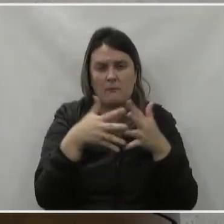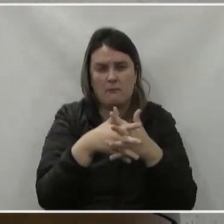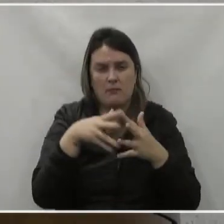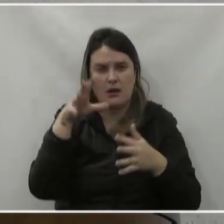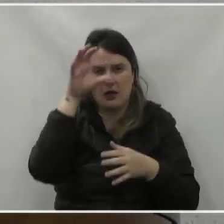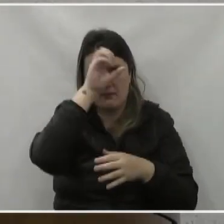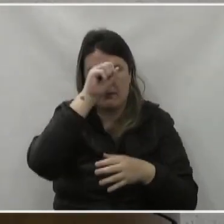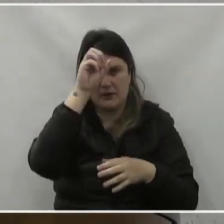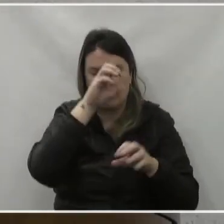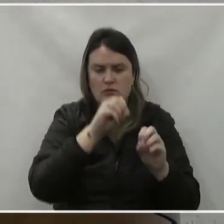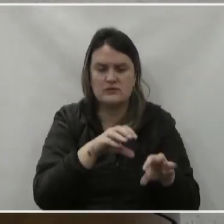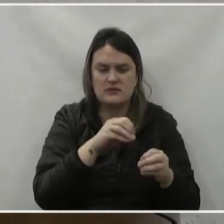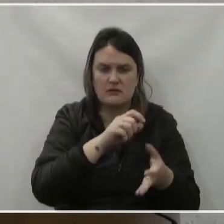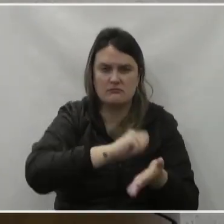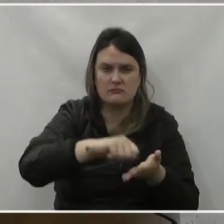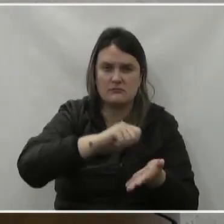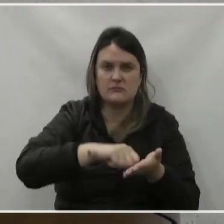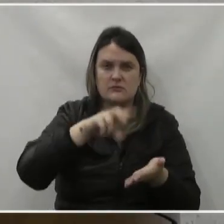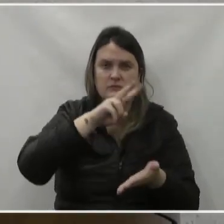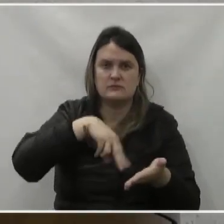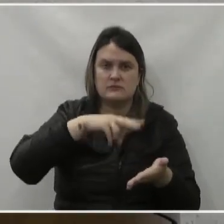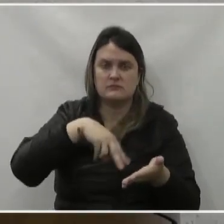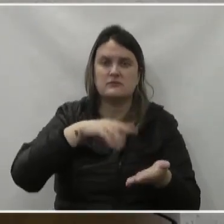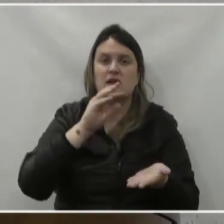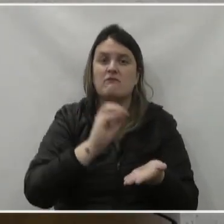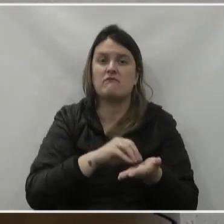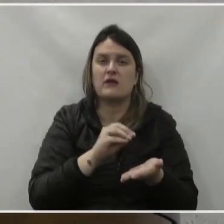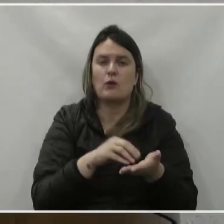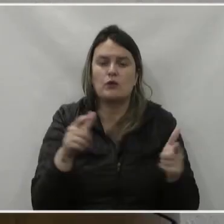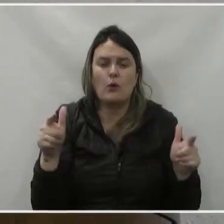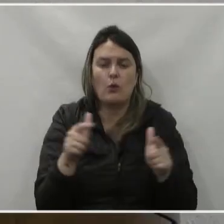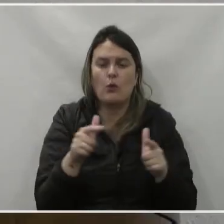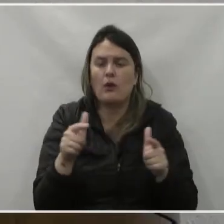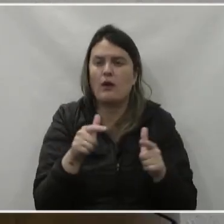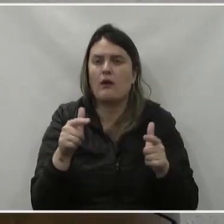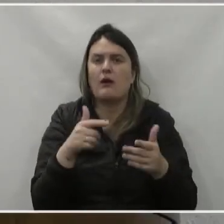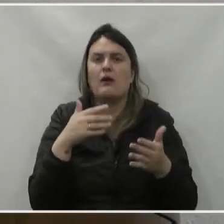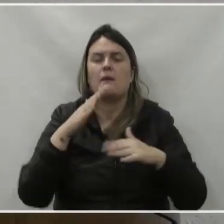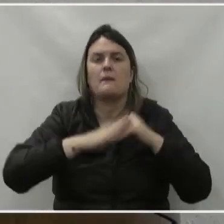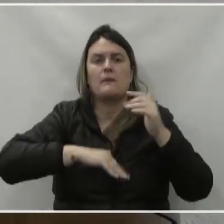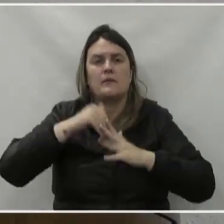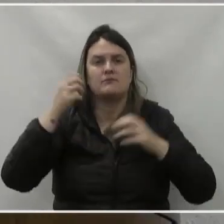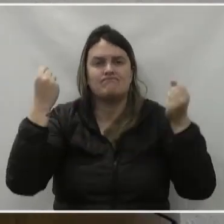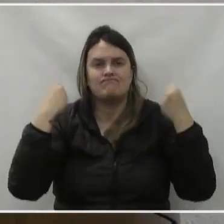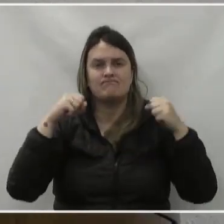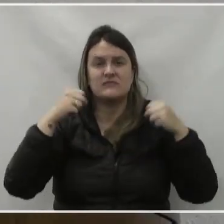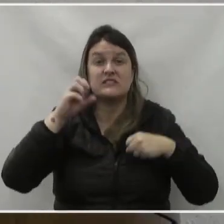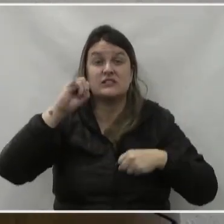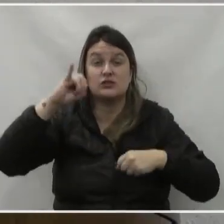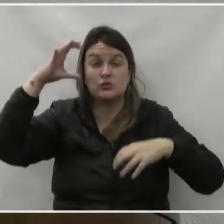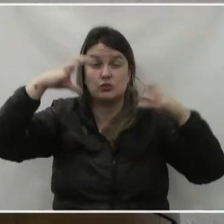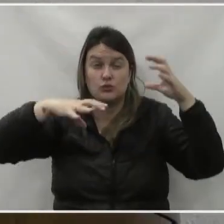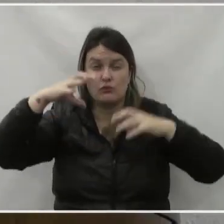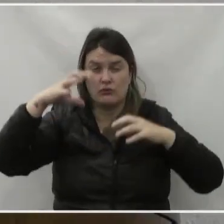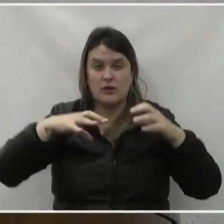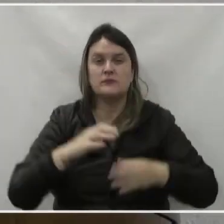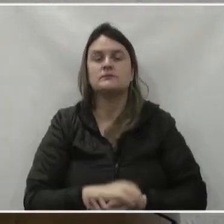de alfabetização das crianças. Falta de espaço para aulas de educação física em dias de chuva.